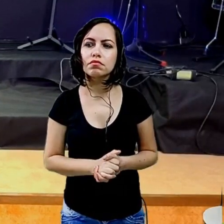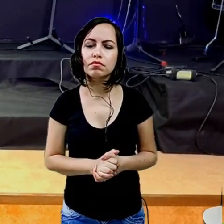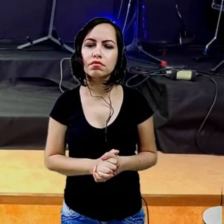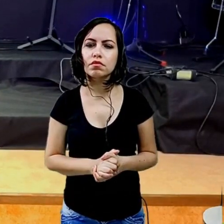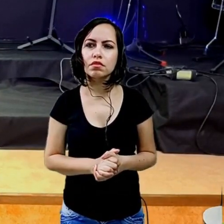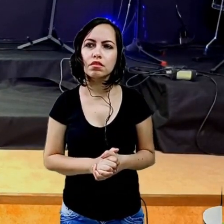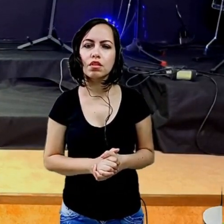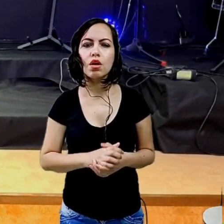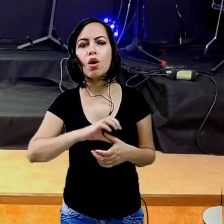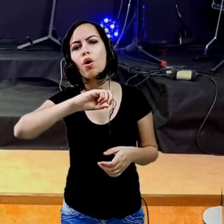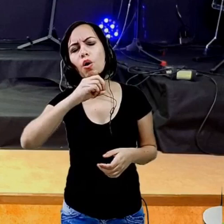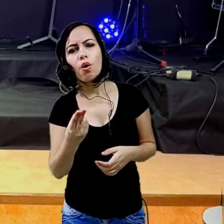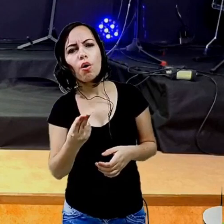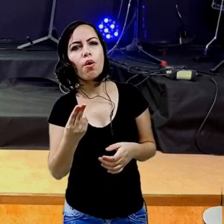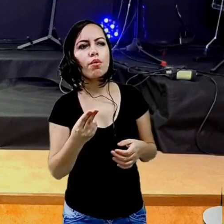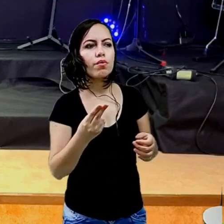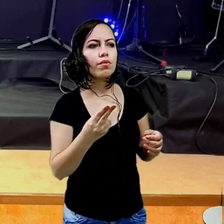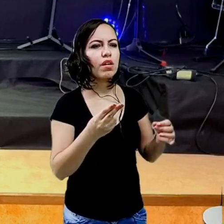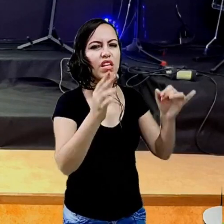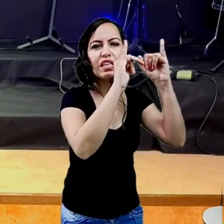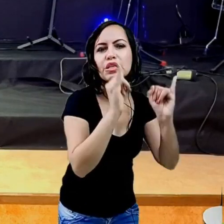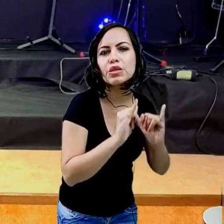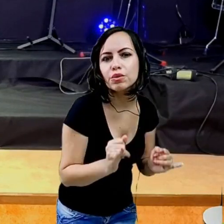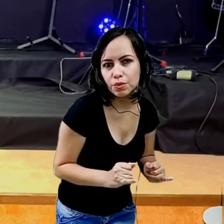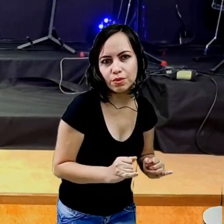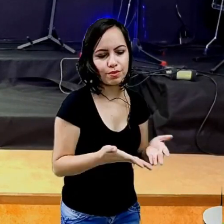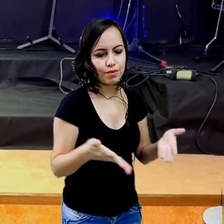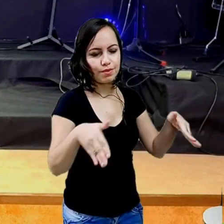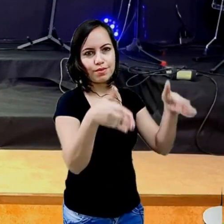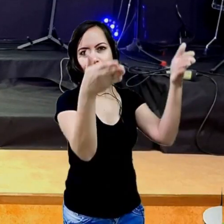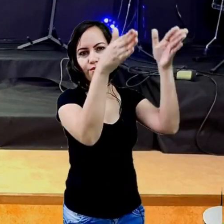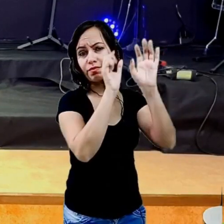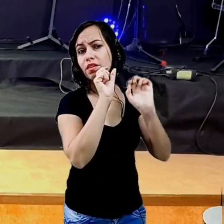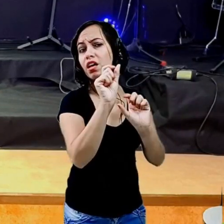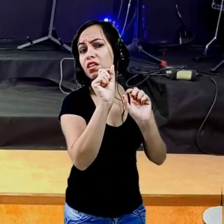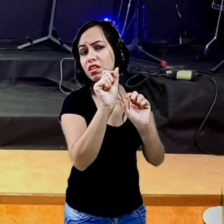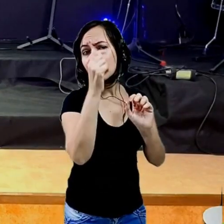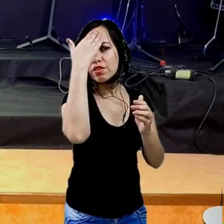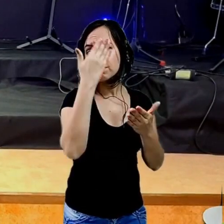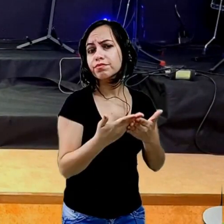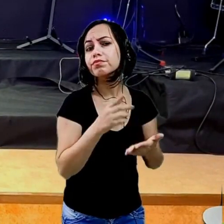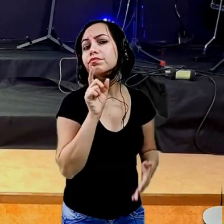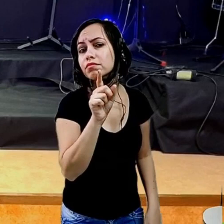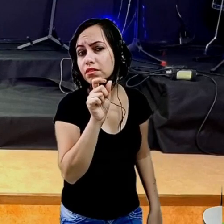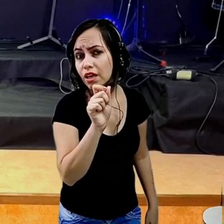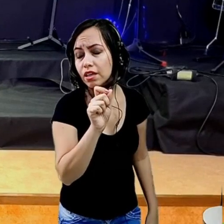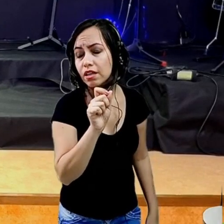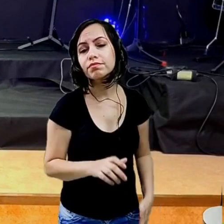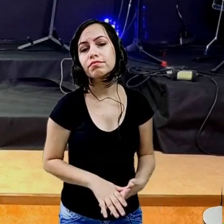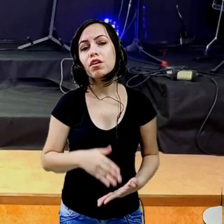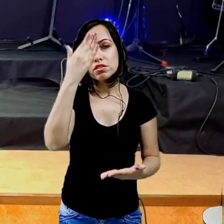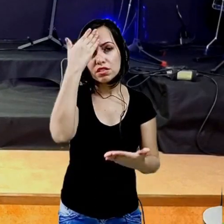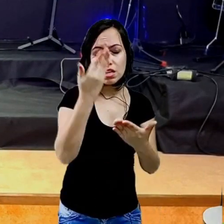em deuses feitos por mãos de homem? Em quem você tem crido? Em quem você